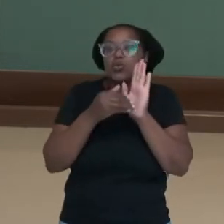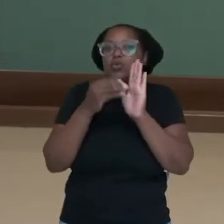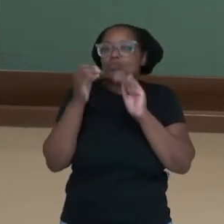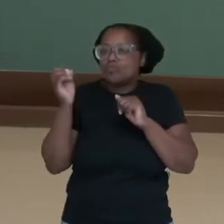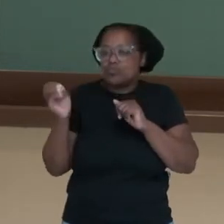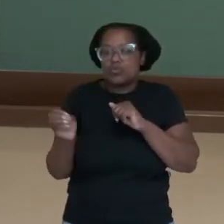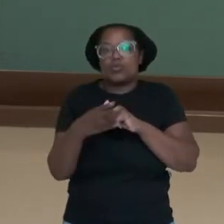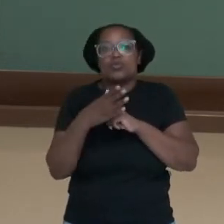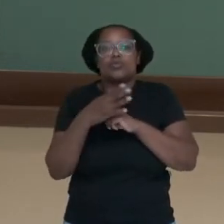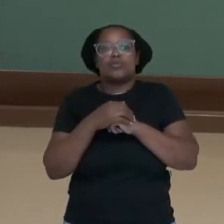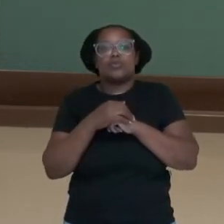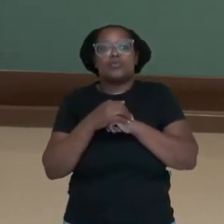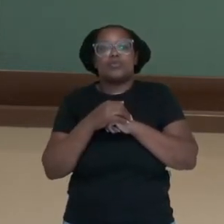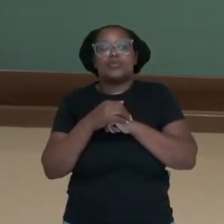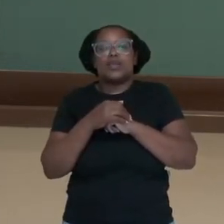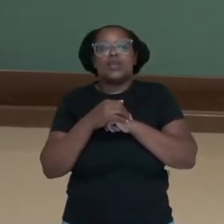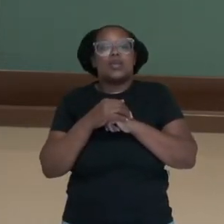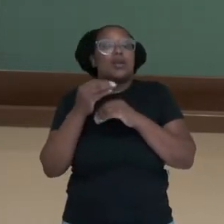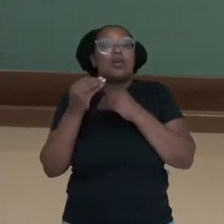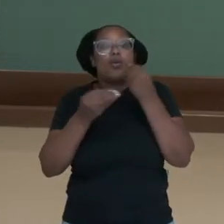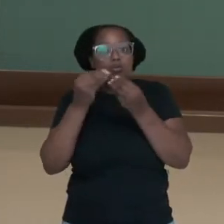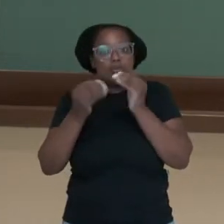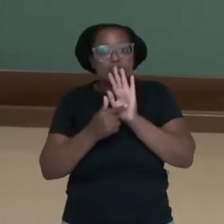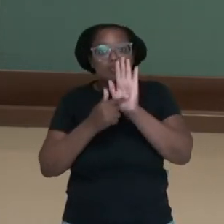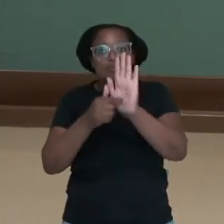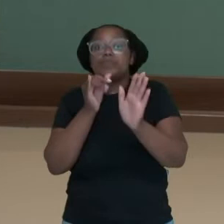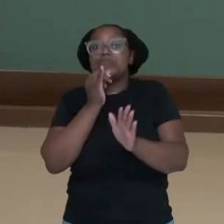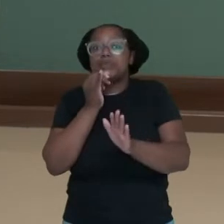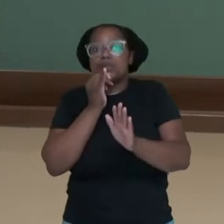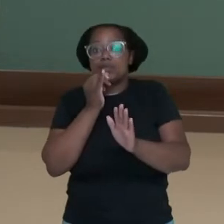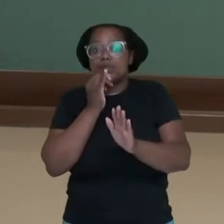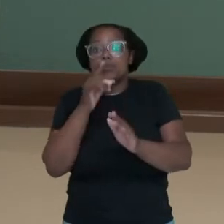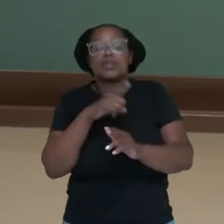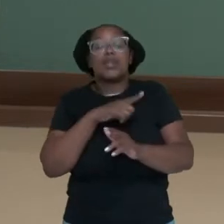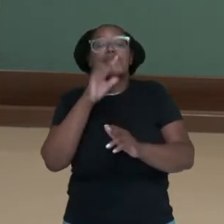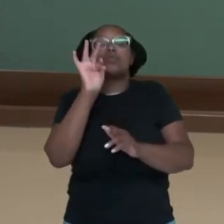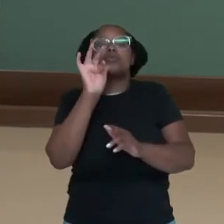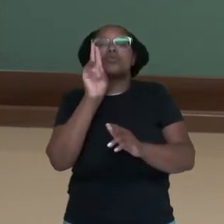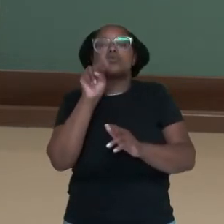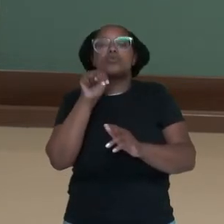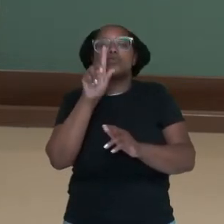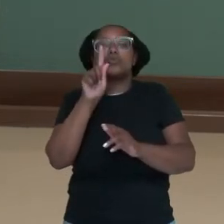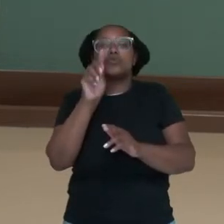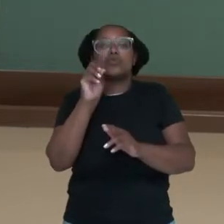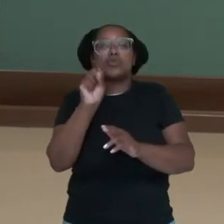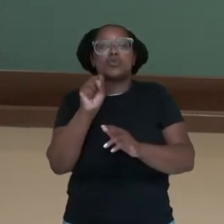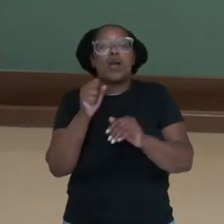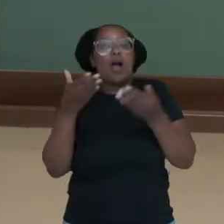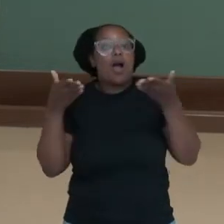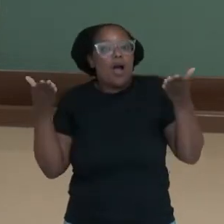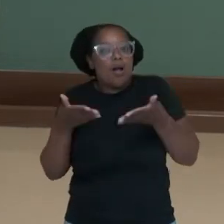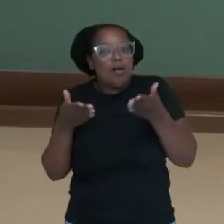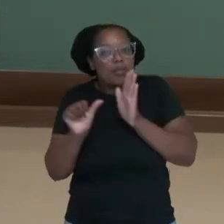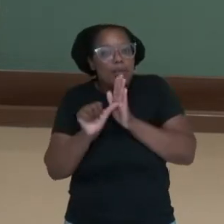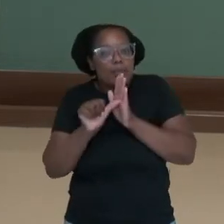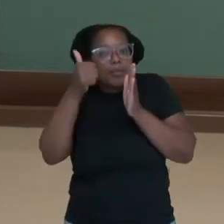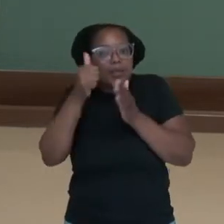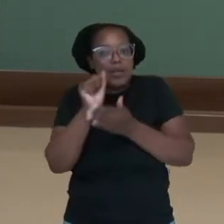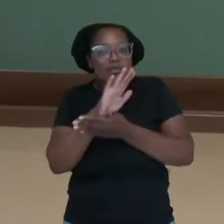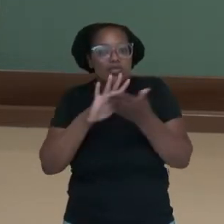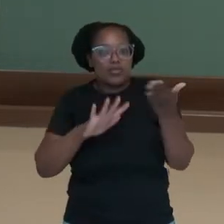da natureza. Aqui, como representação, nós temos os fungos. E nós vamos para a nossa primeira